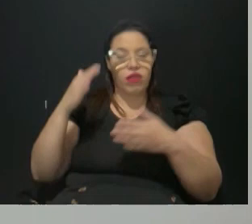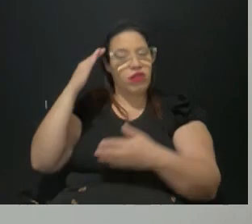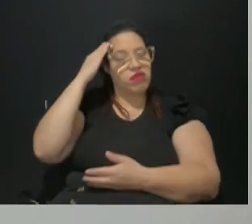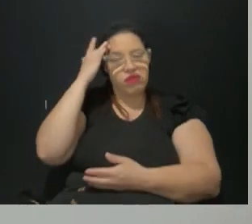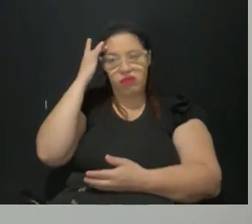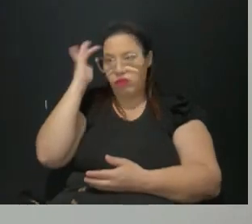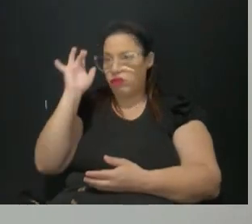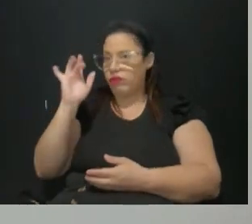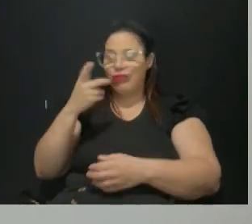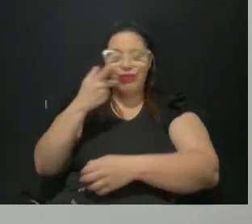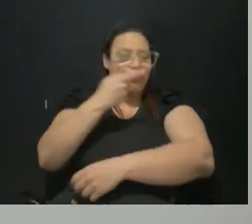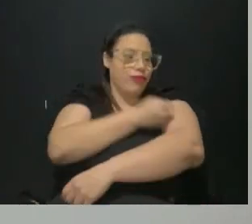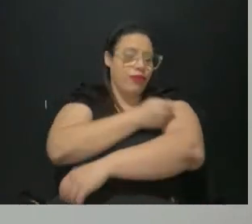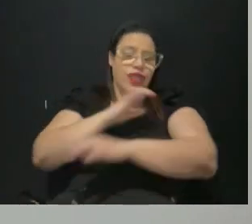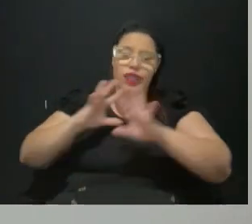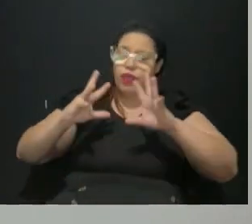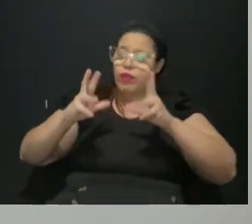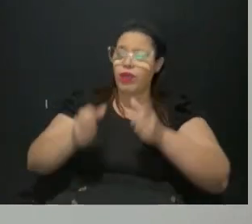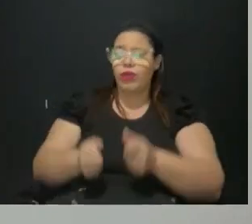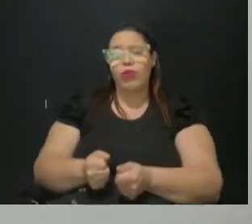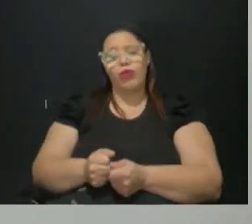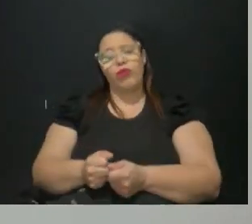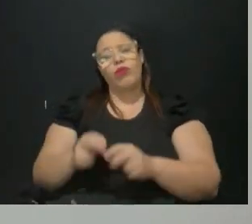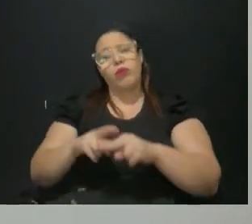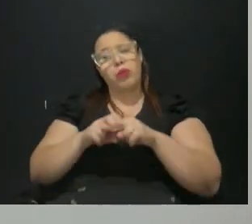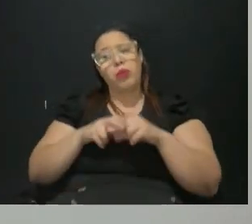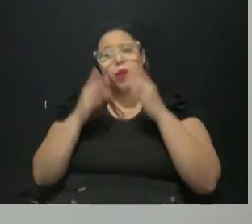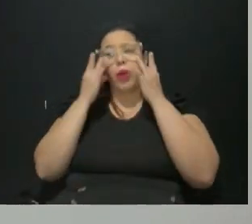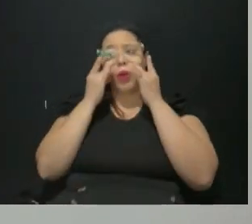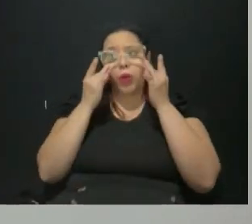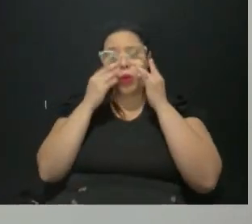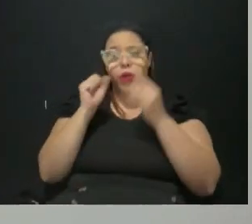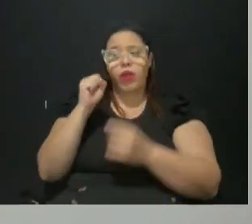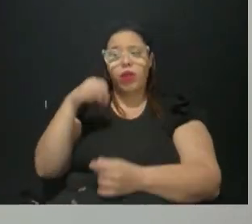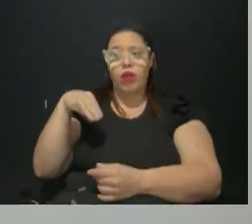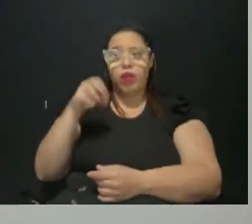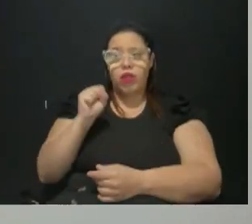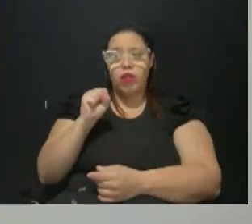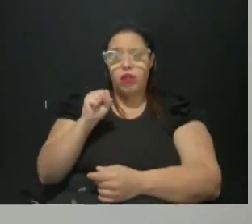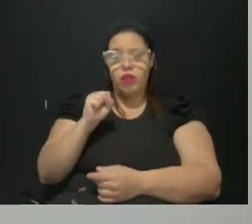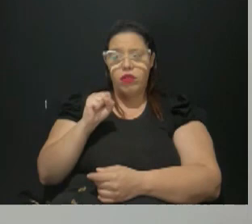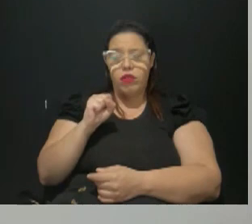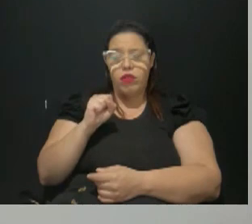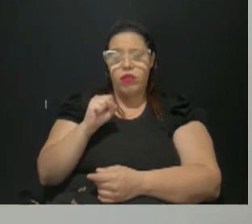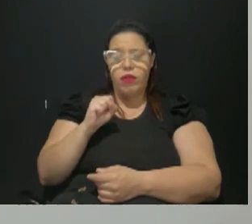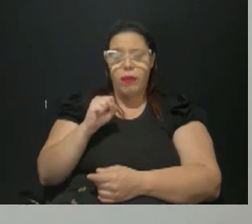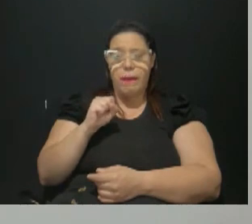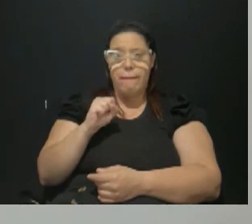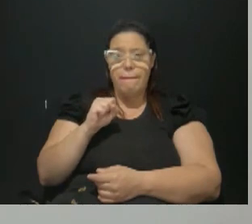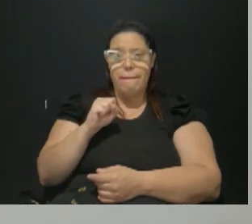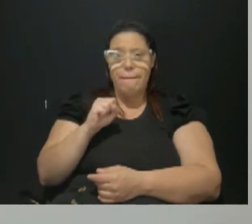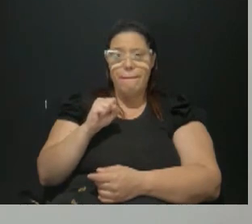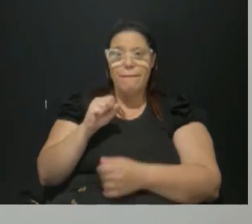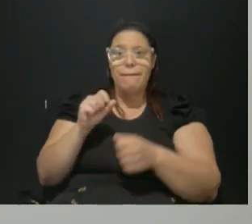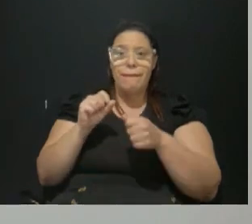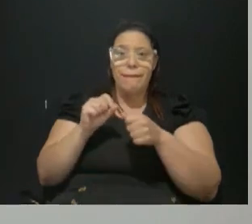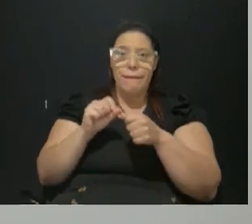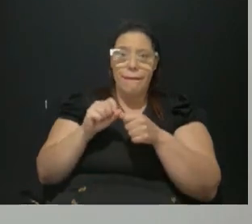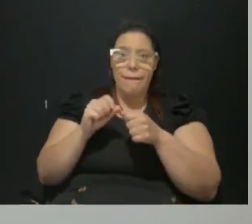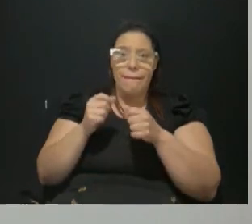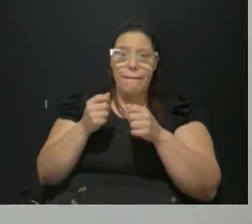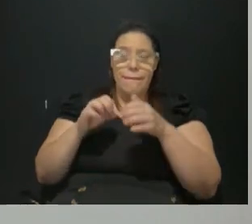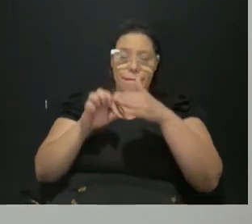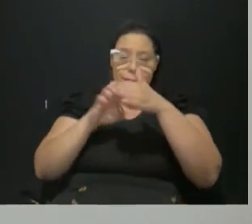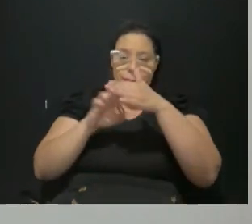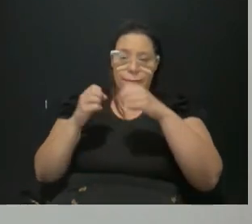não tem vacina para todo mundo, por isso também se alerta da OMS essa tratativa de tentar fazer a